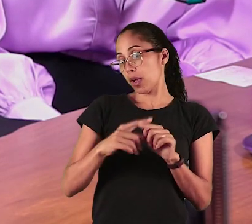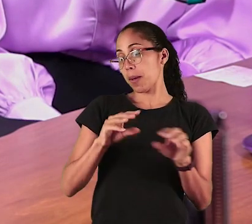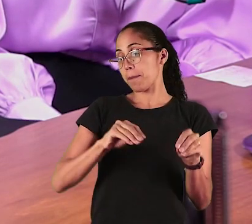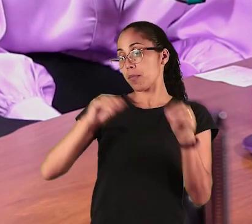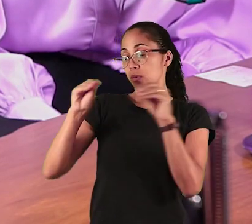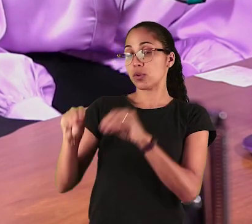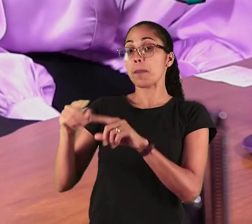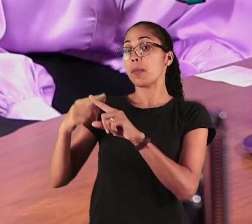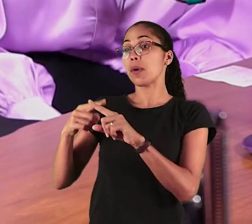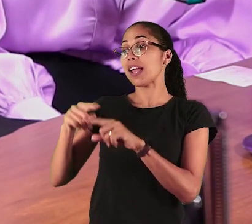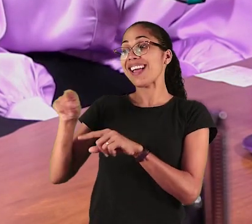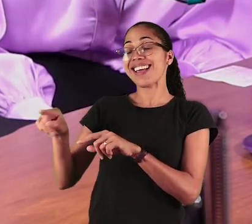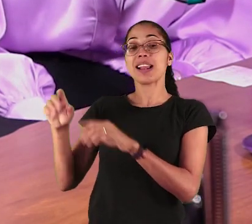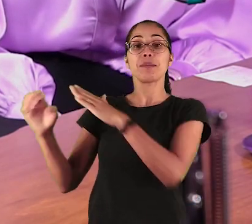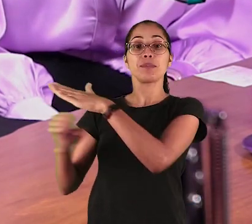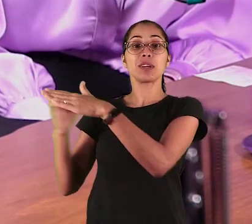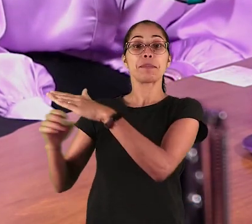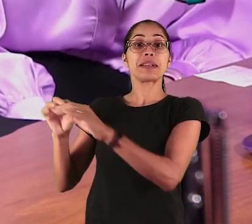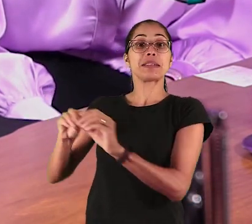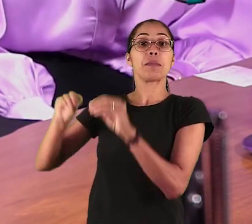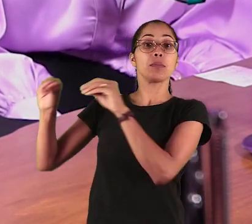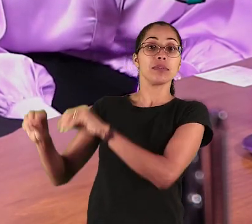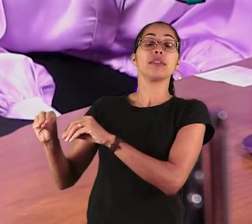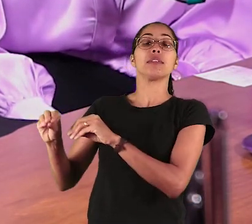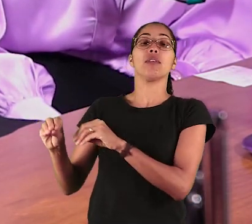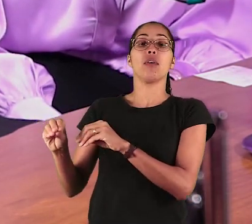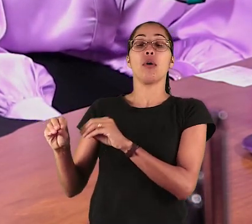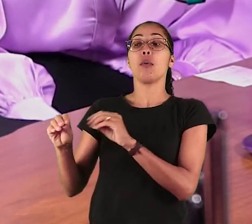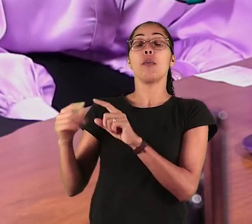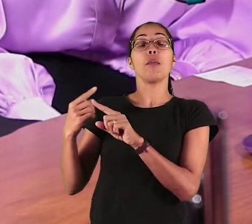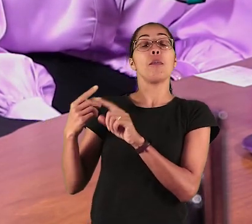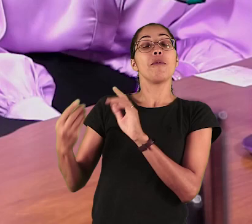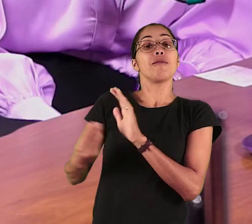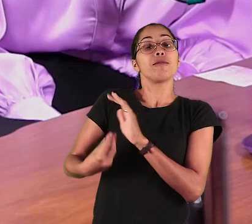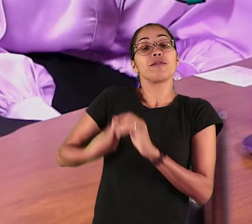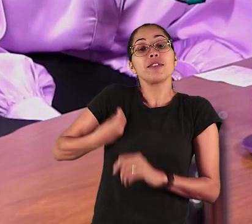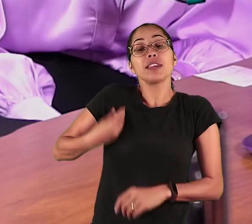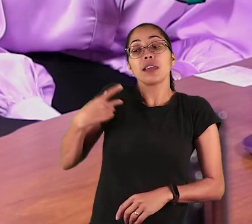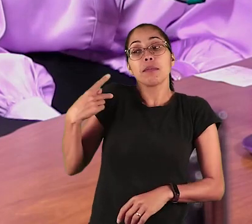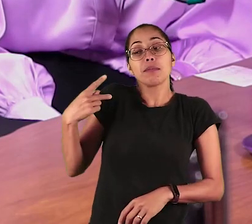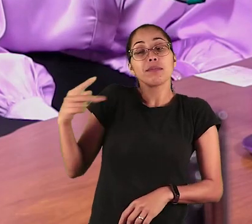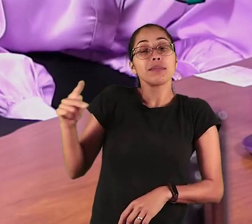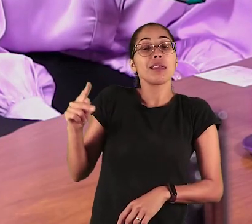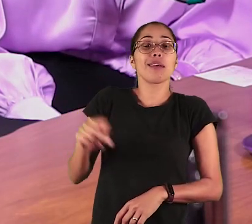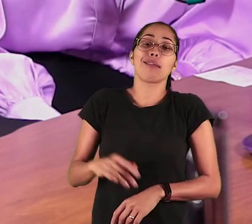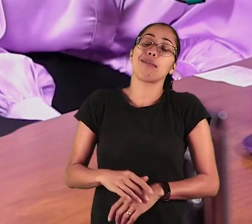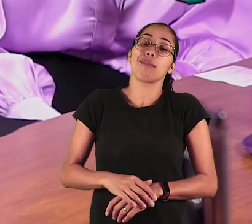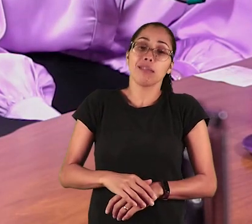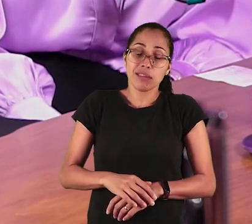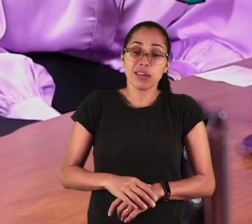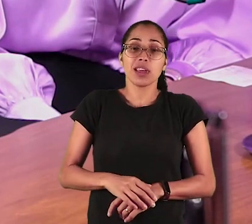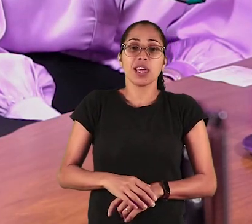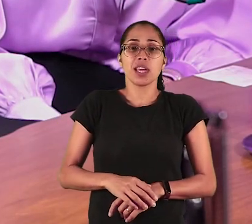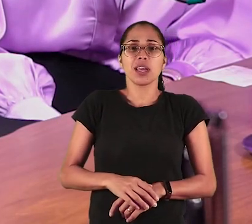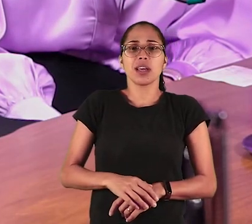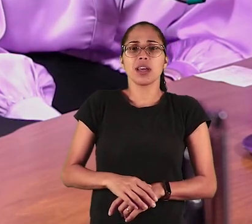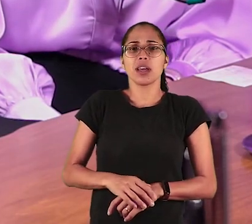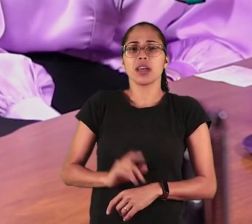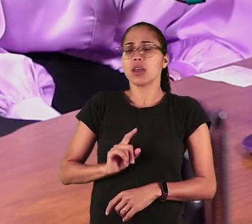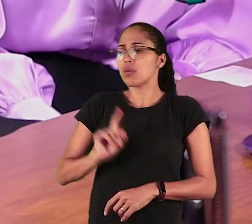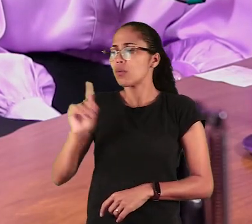para uma vida dele e aí até eu brinca como sempre isso que eu cheguei num determinado momento lá que eu caiu minha triste eu cheguei assim